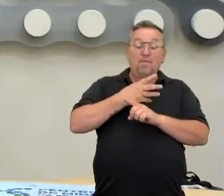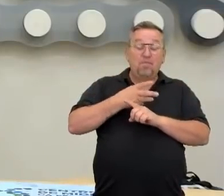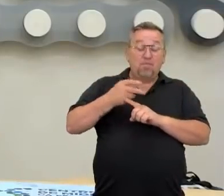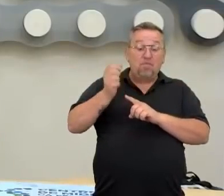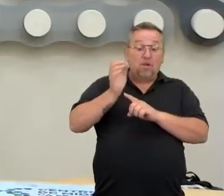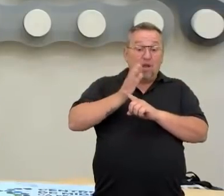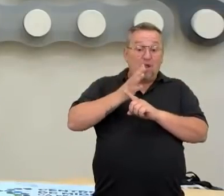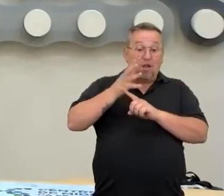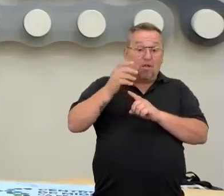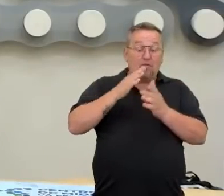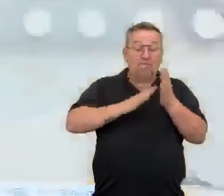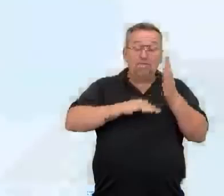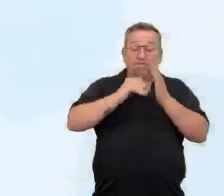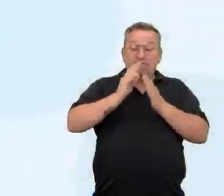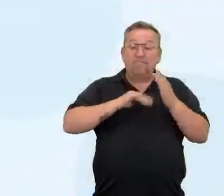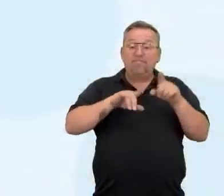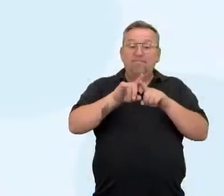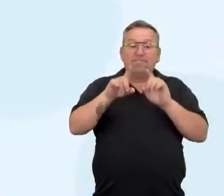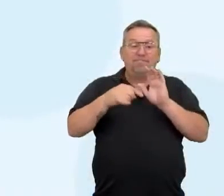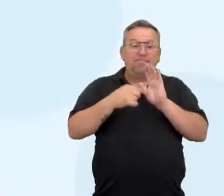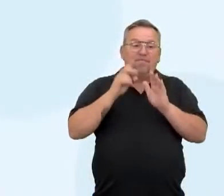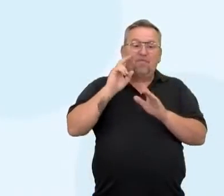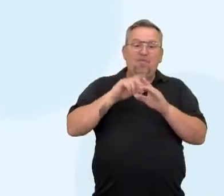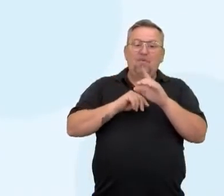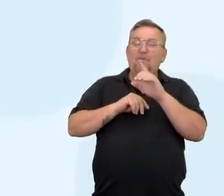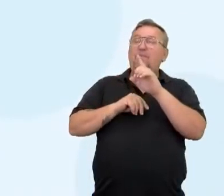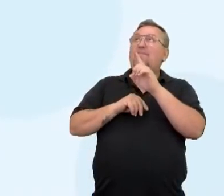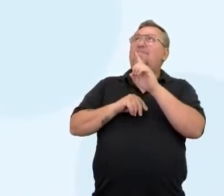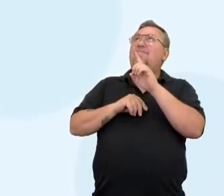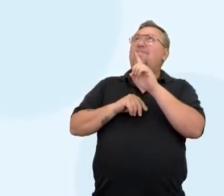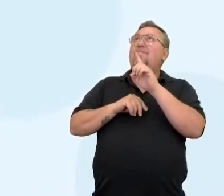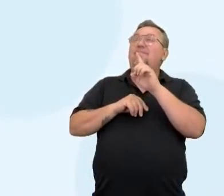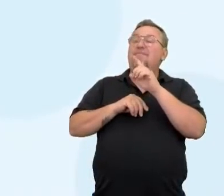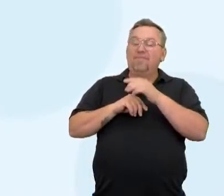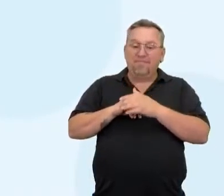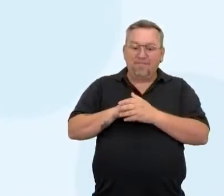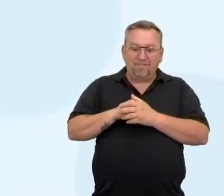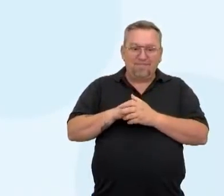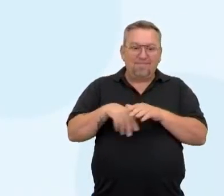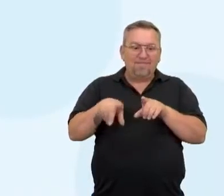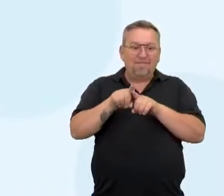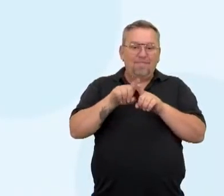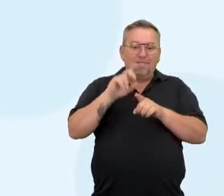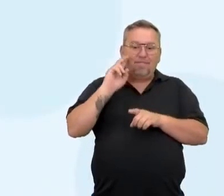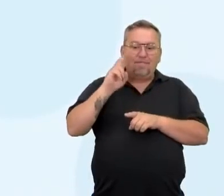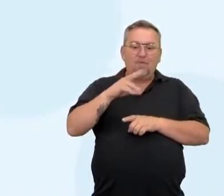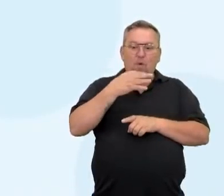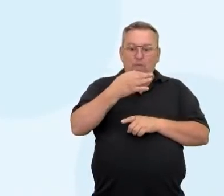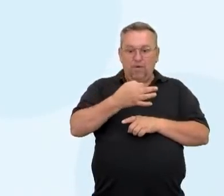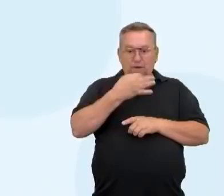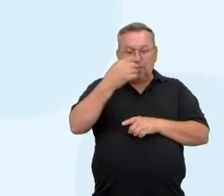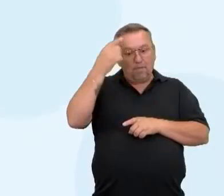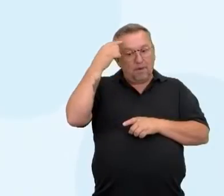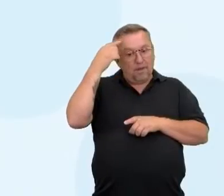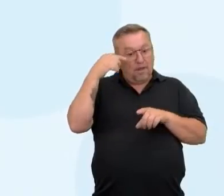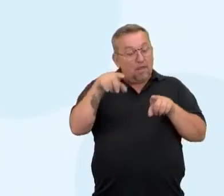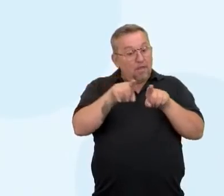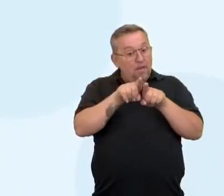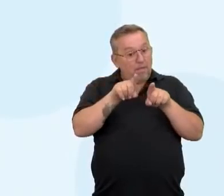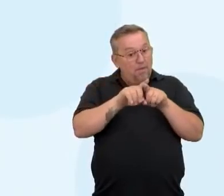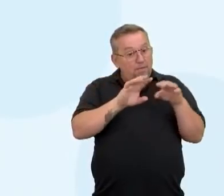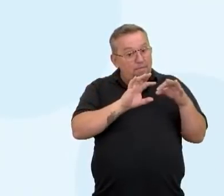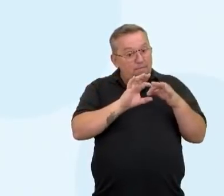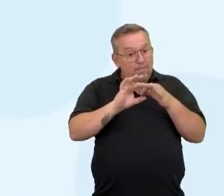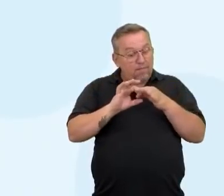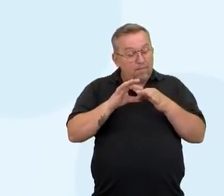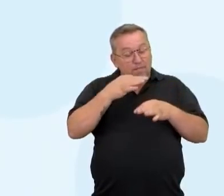criarem pontos, né, que revitam ou vão pensar no contexto de sustentar uma opinião e vamos pensar também nesse contexto. Cria